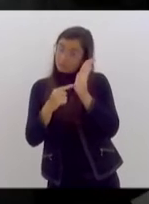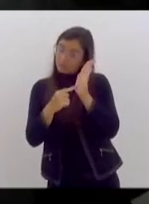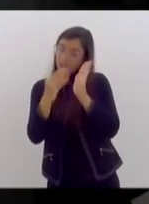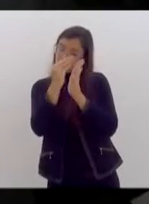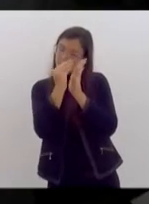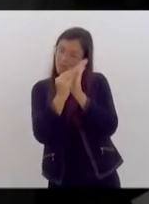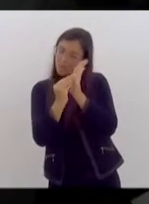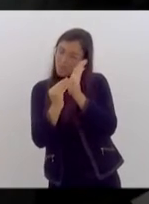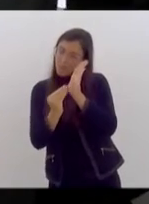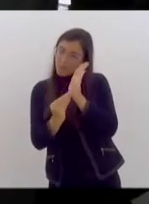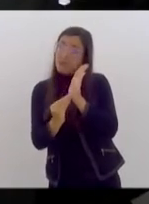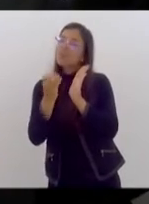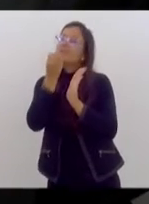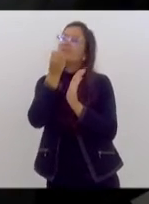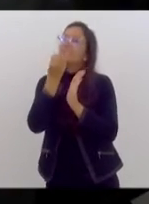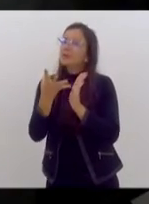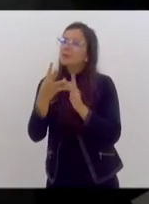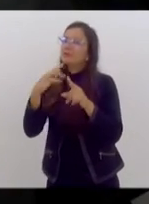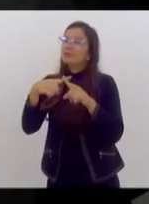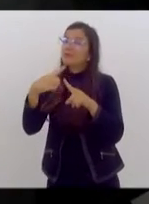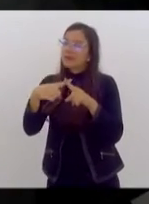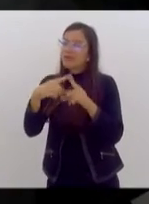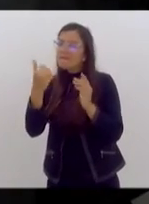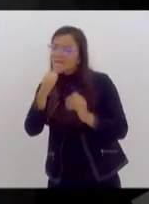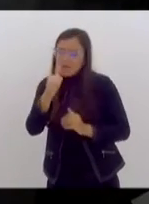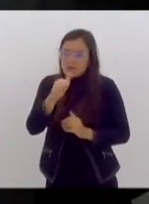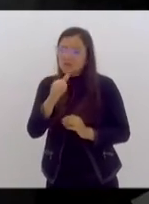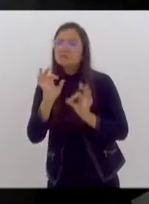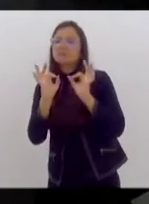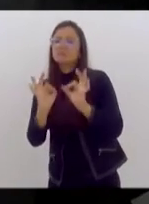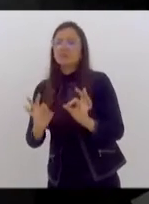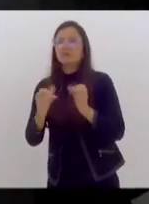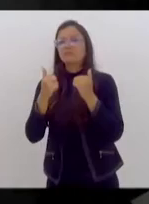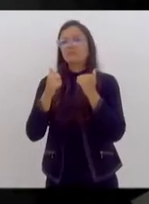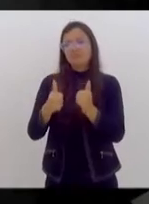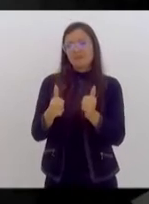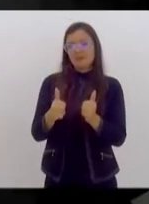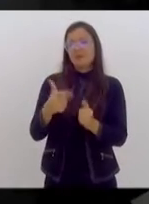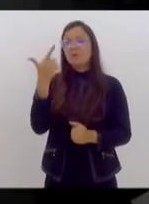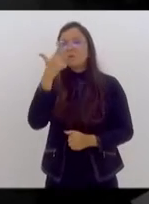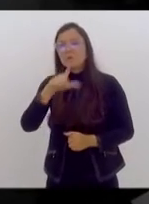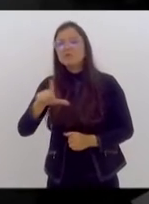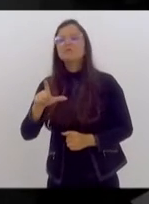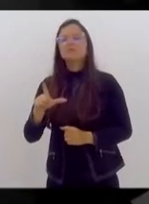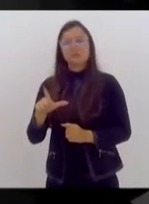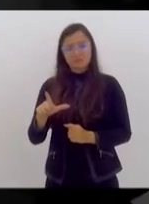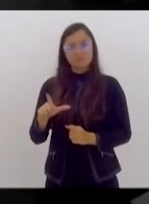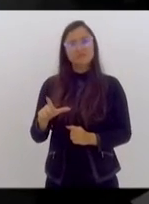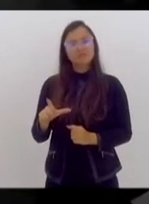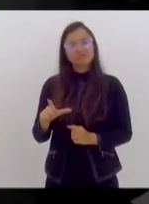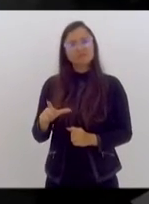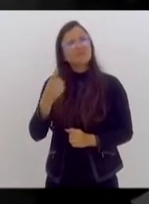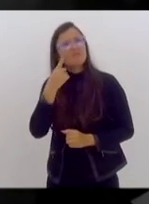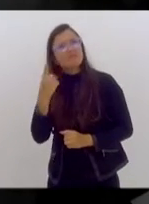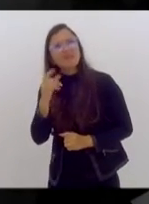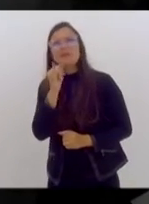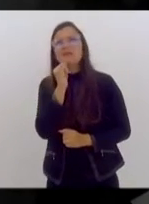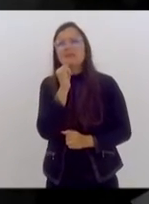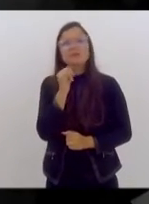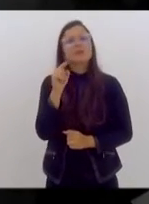diagnóstico é cumpriu com Rigor a sua tarefa de identificar da